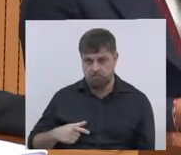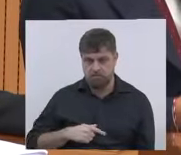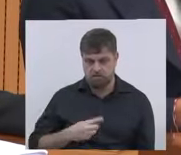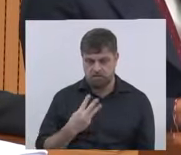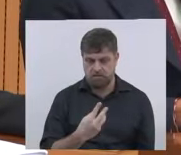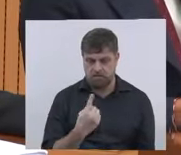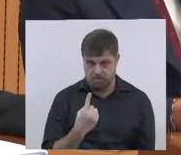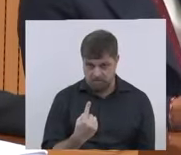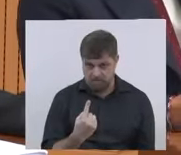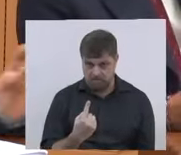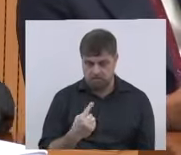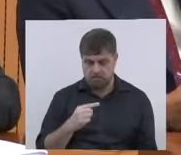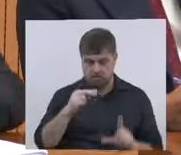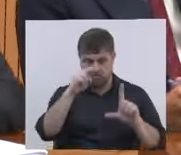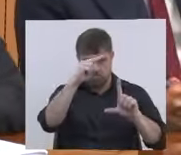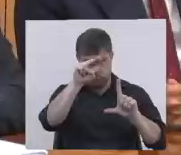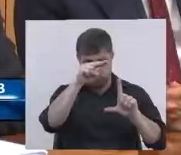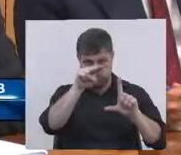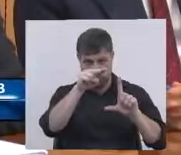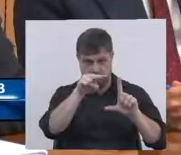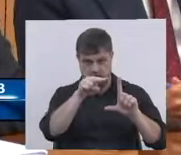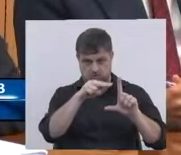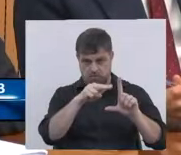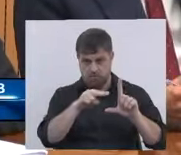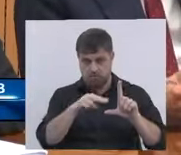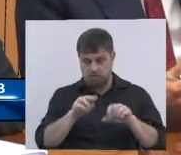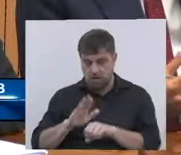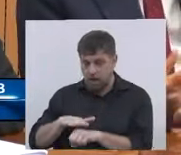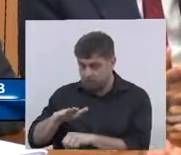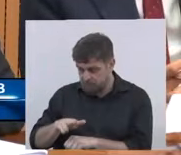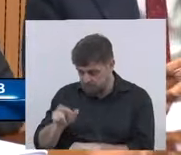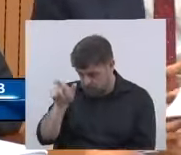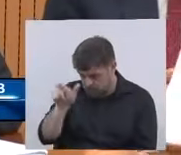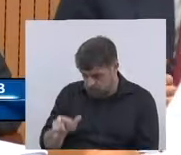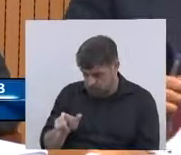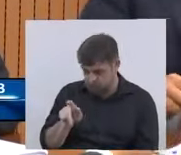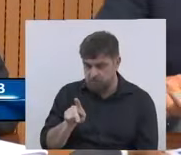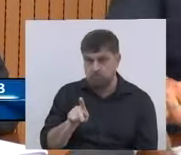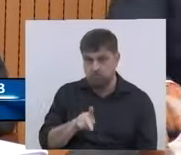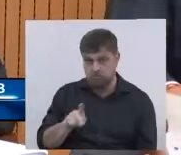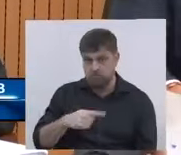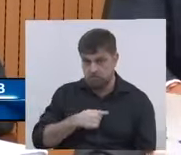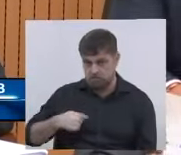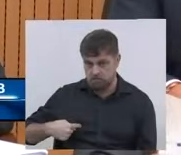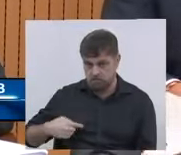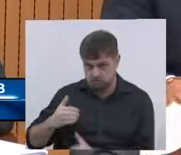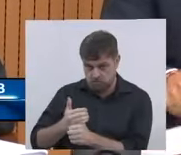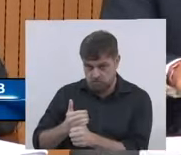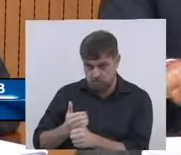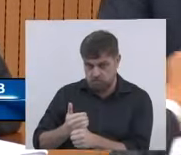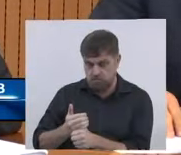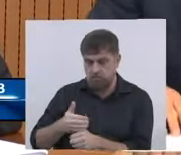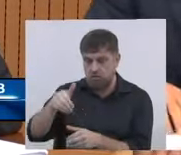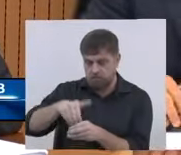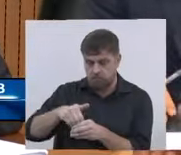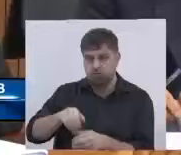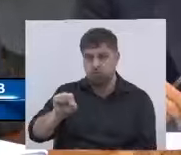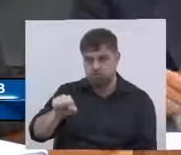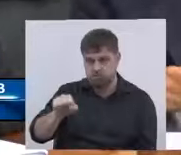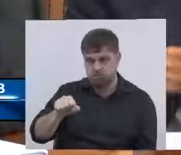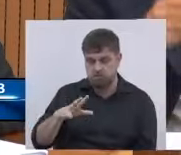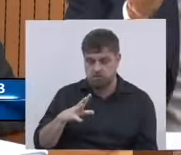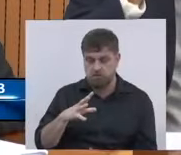no painel eletrônico e mais a votação do vereador Ângelo Diniz. Então,